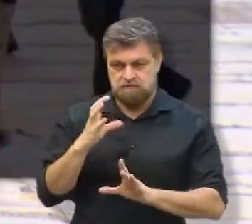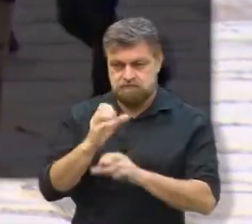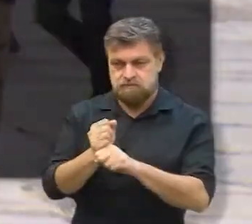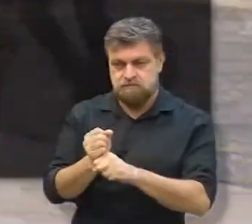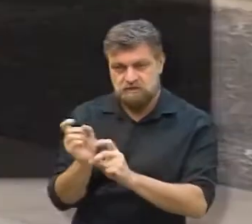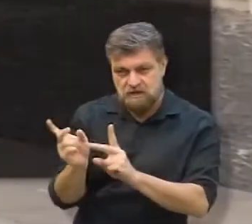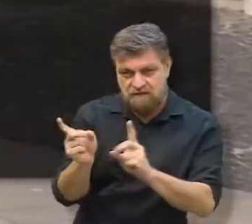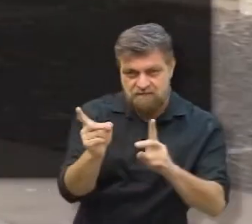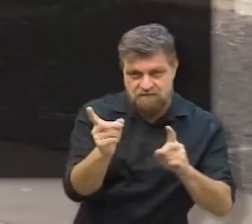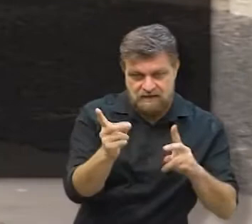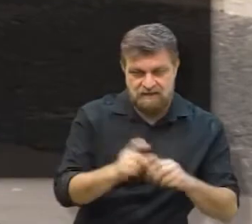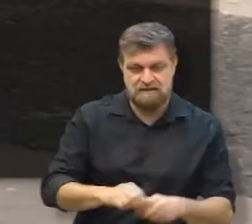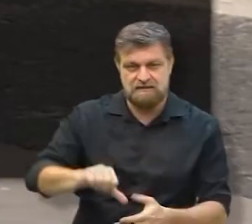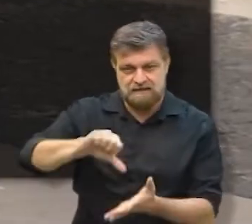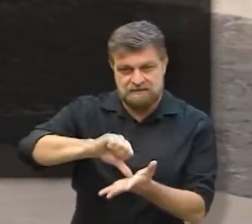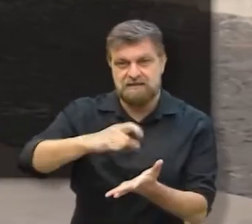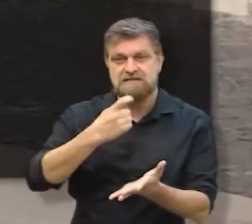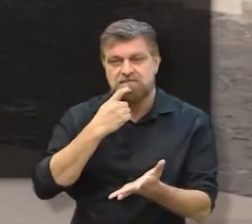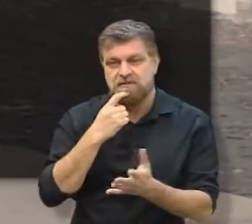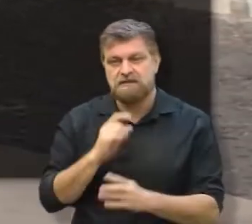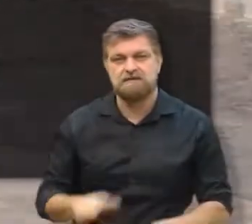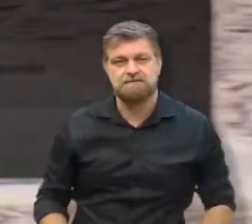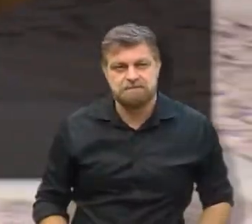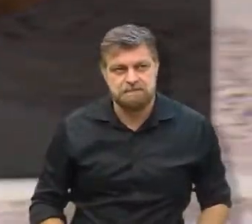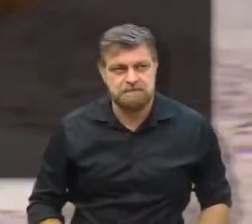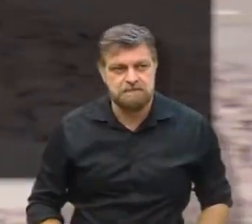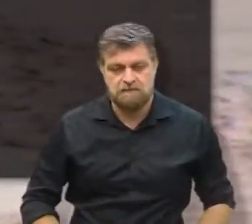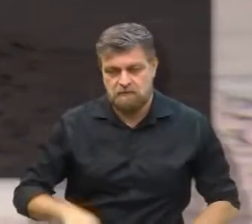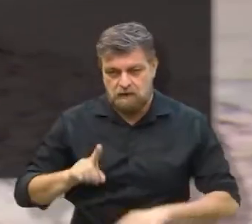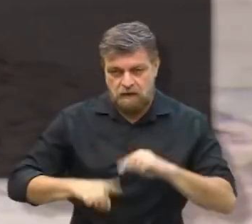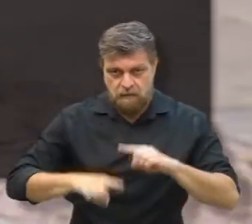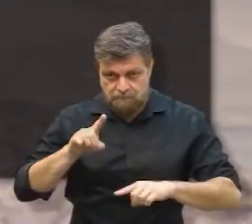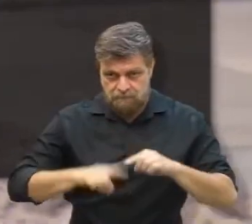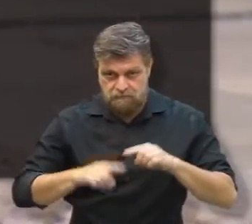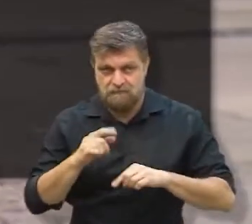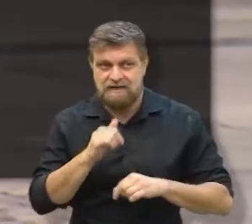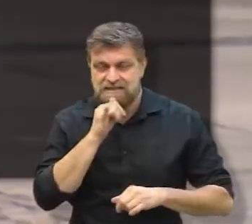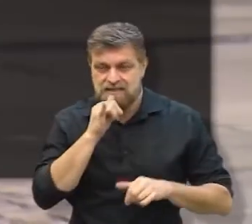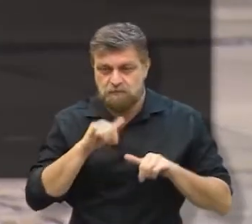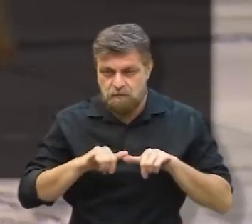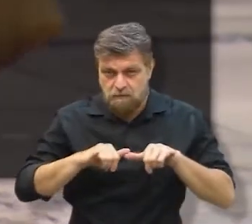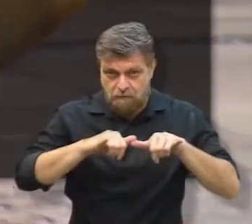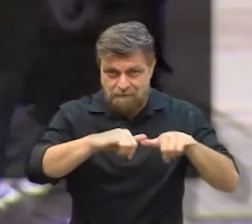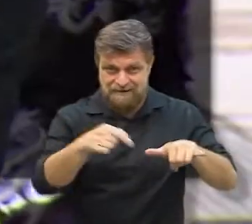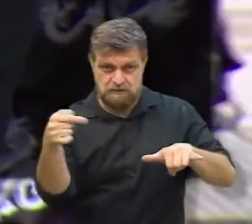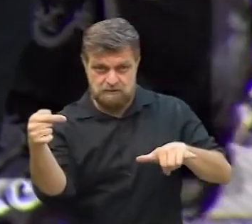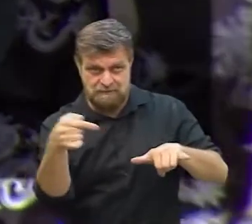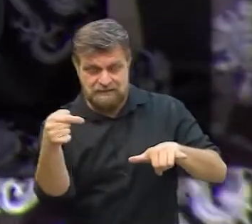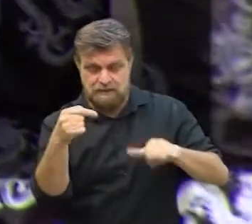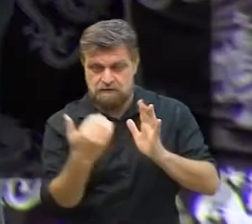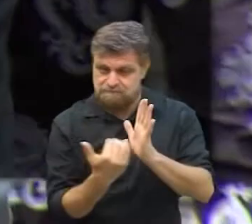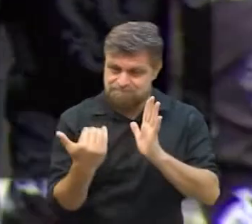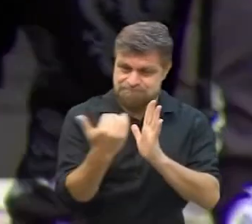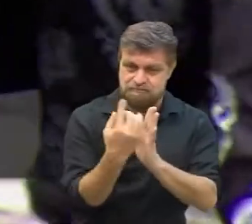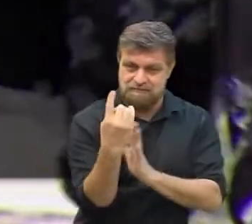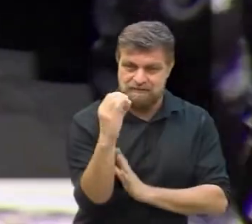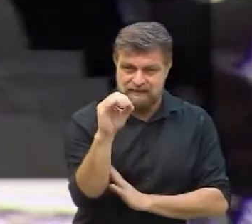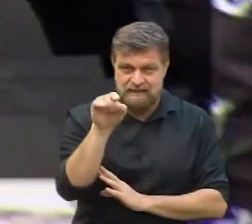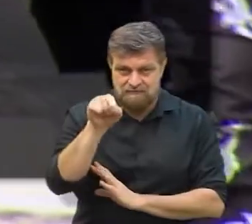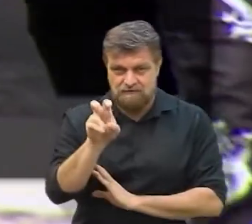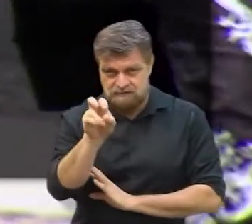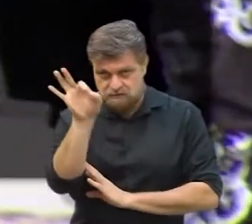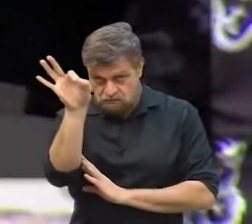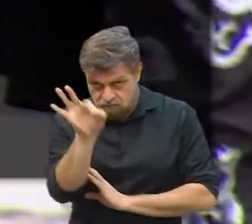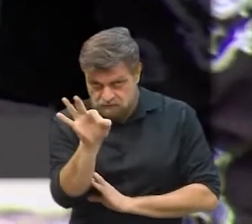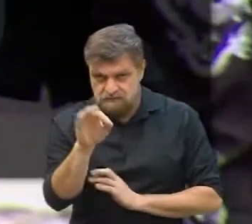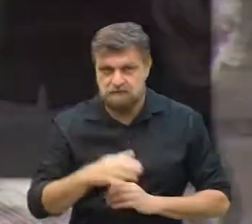135.900.000 no faturamento de vendas no comércio e serviços. Nas vendas de bens não duráveis, o setor de supermercados